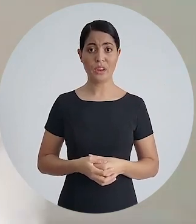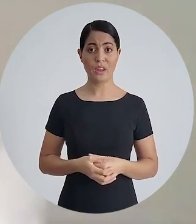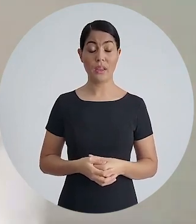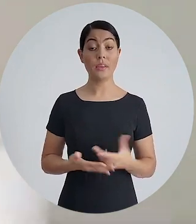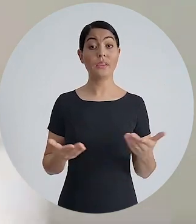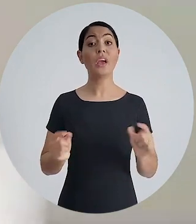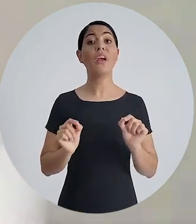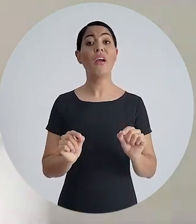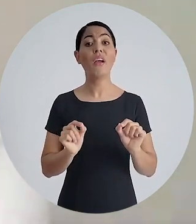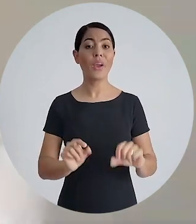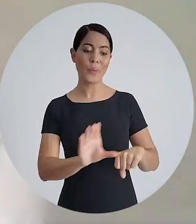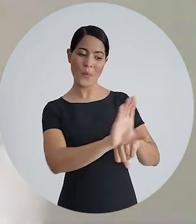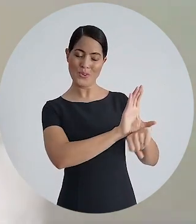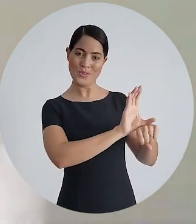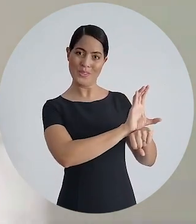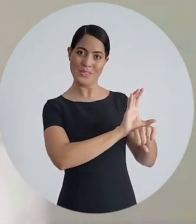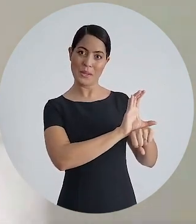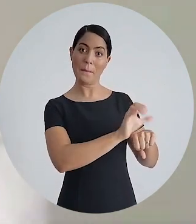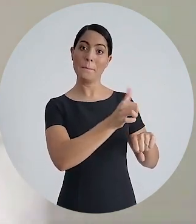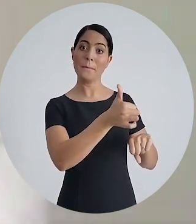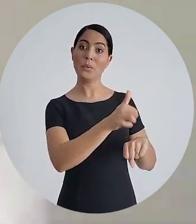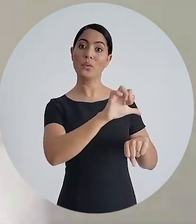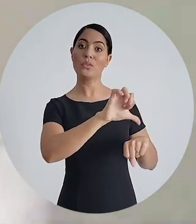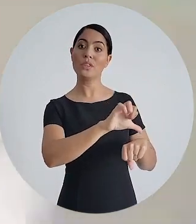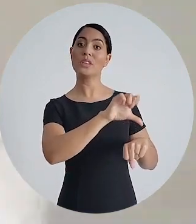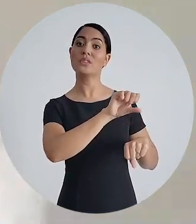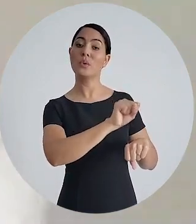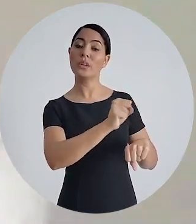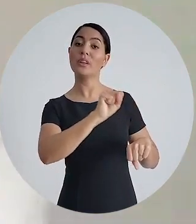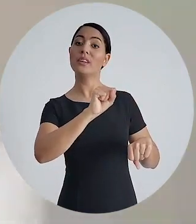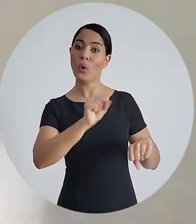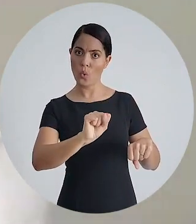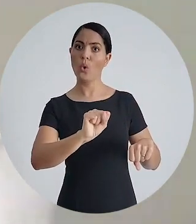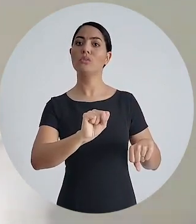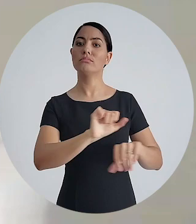foi imprimido pela Carta Constitucional de